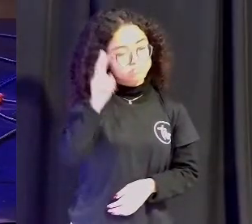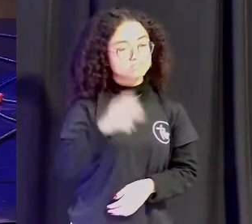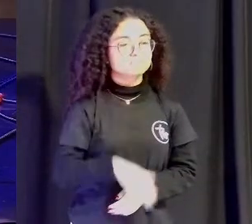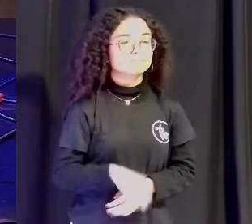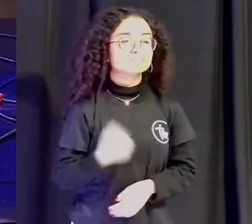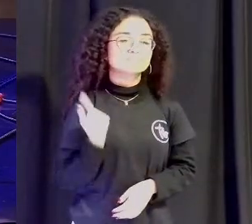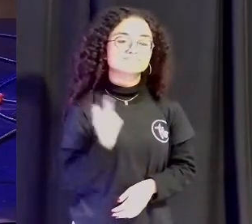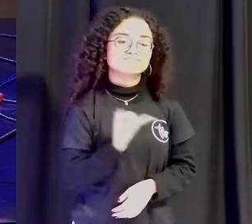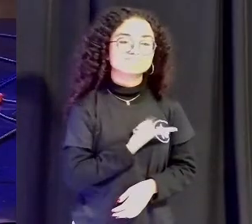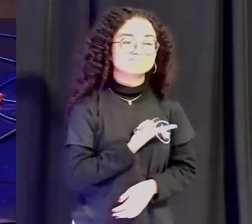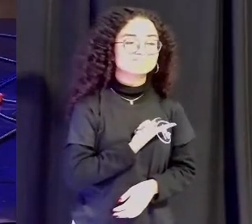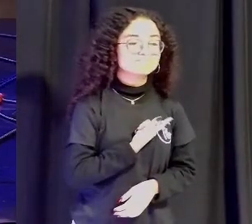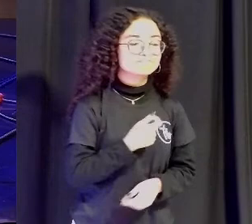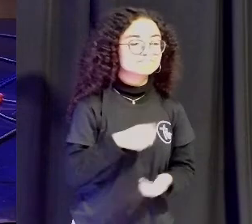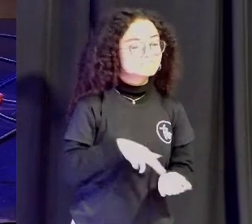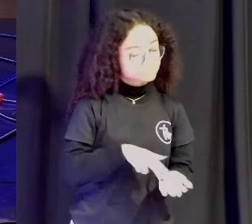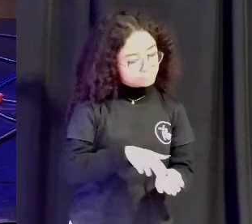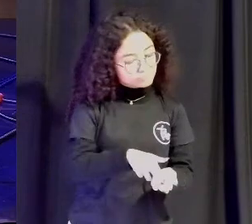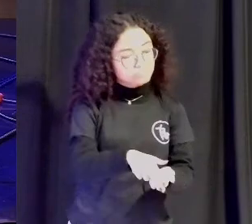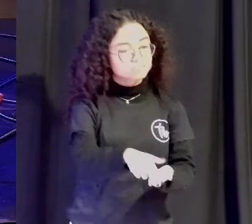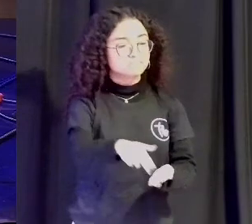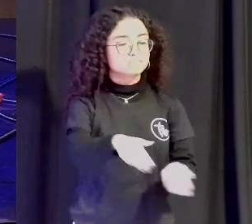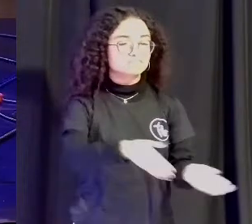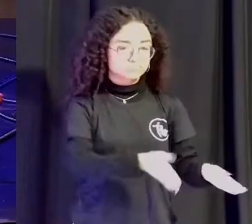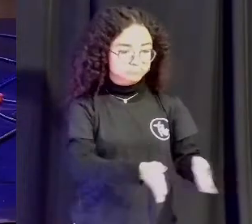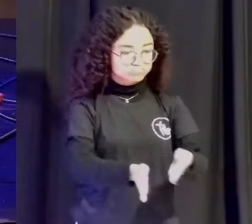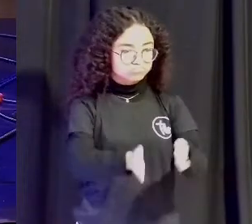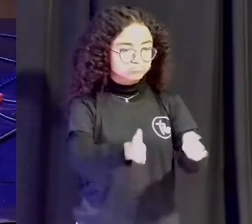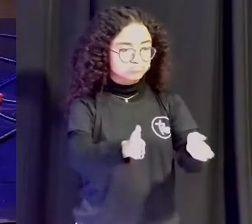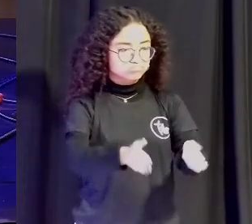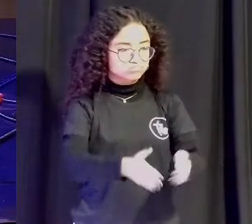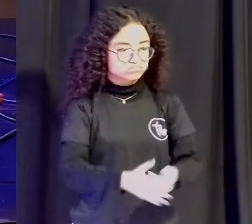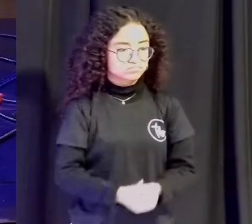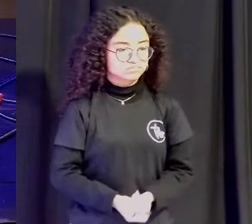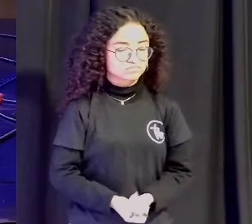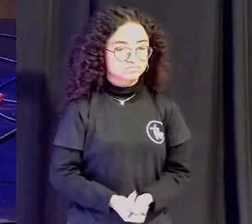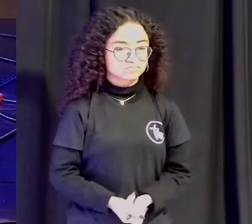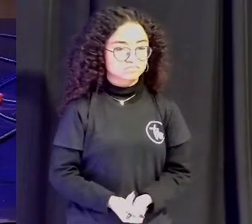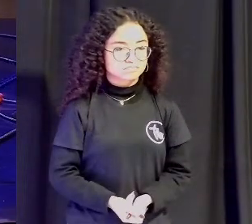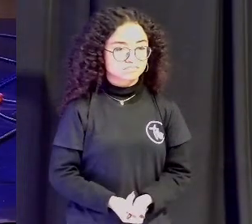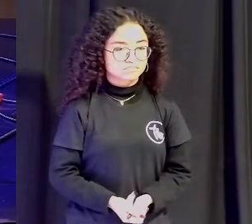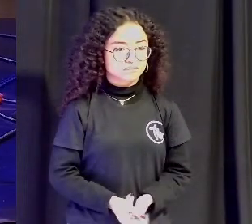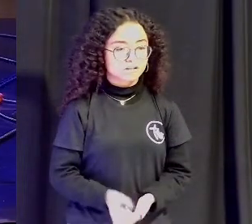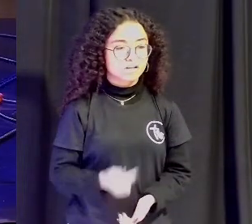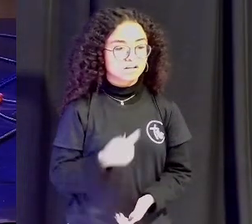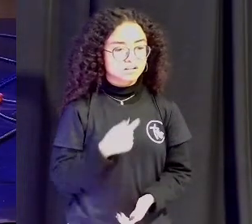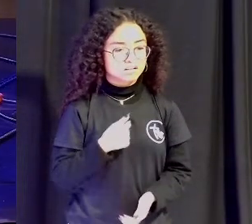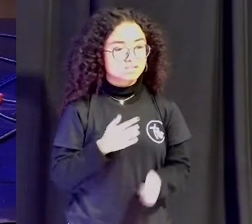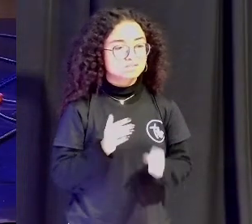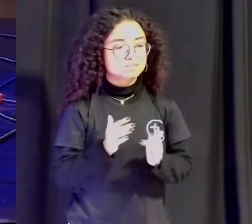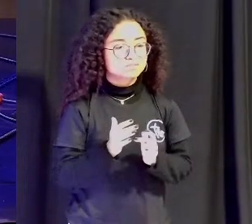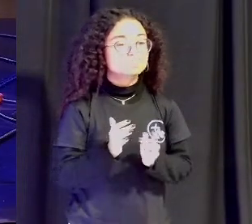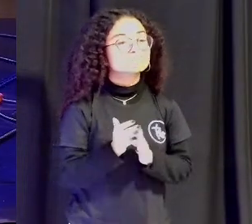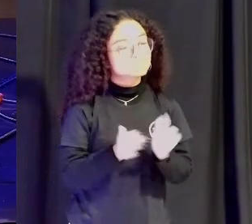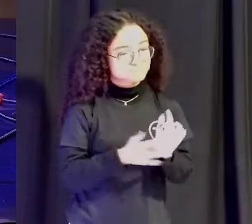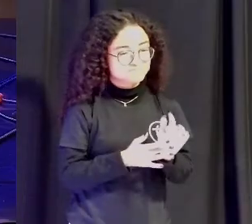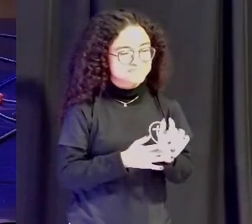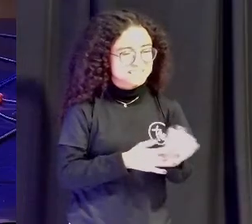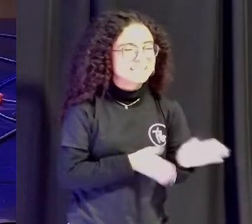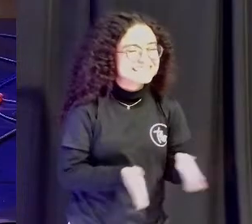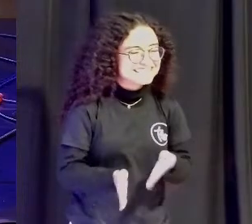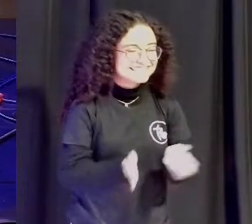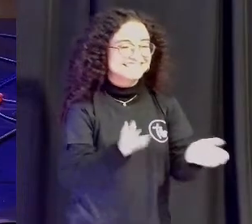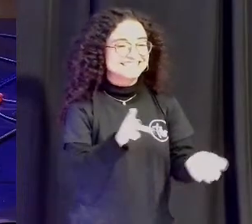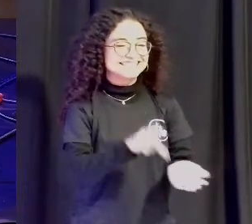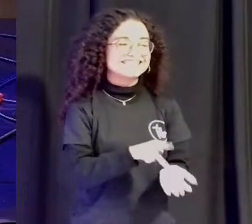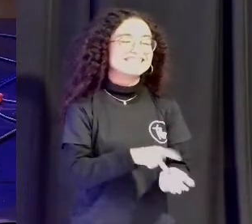nele. Ele disse: este é o caminho, andai nele. Eu sou o caminho, a verdade e a